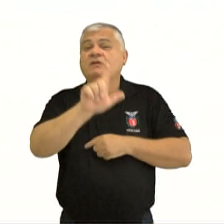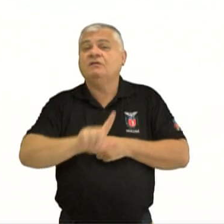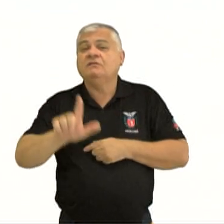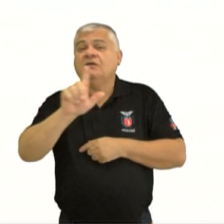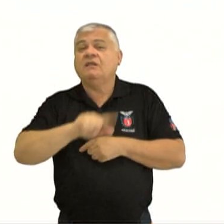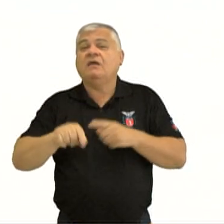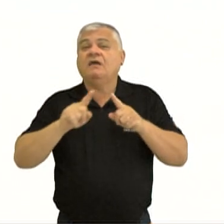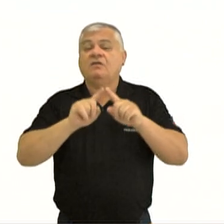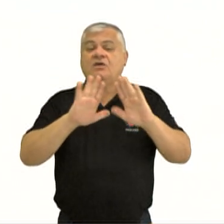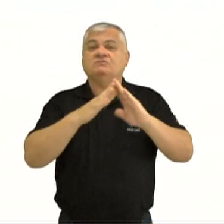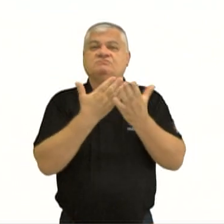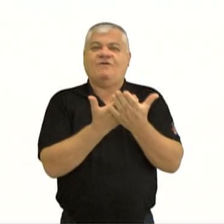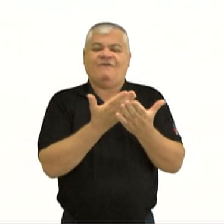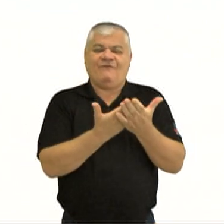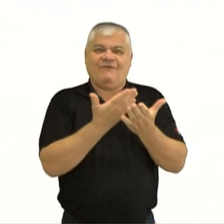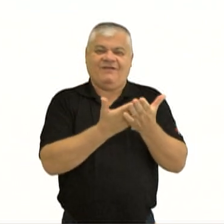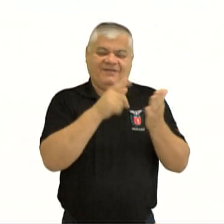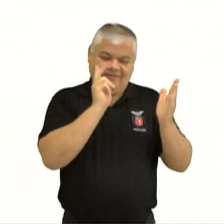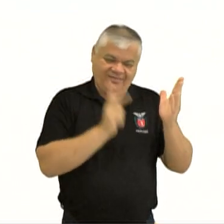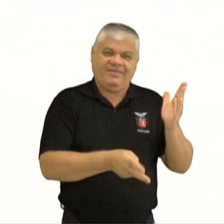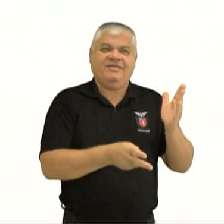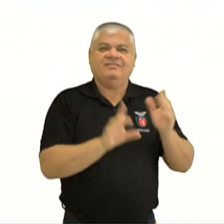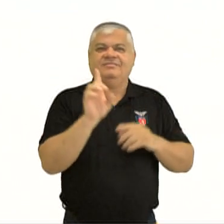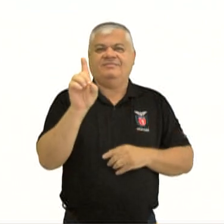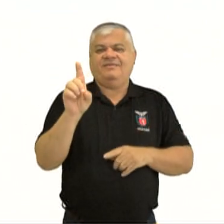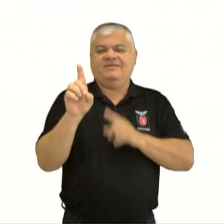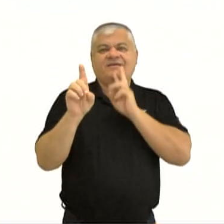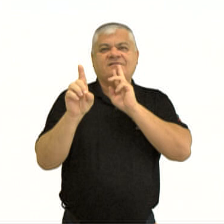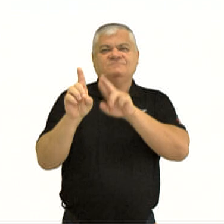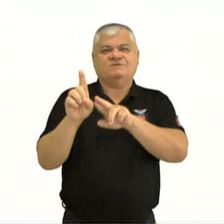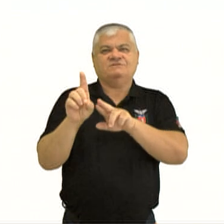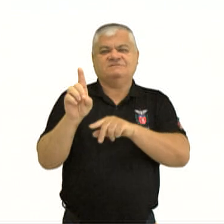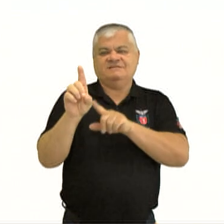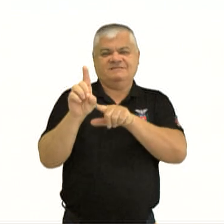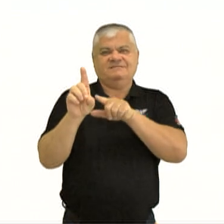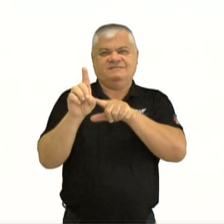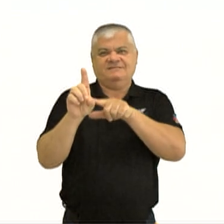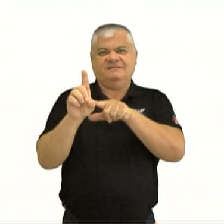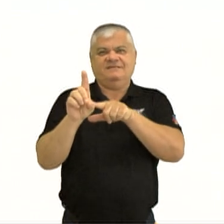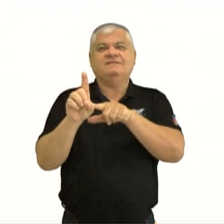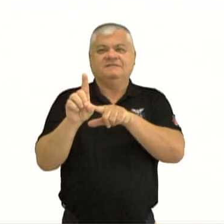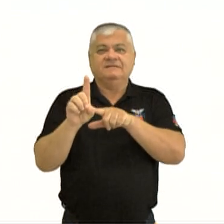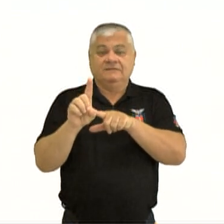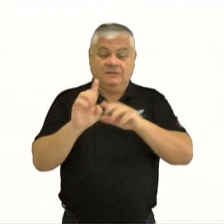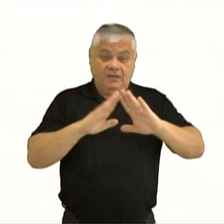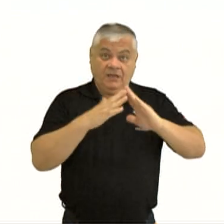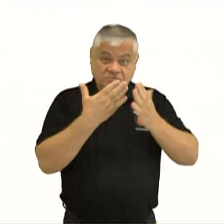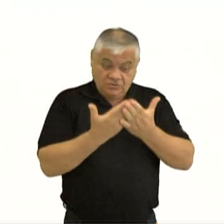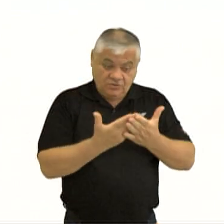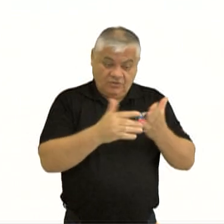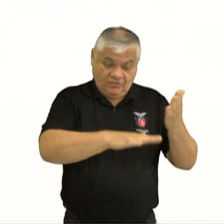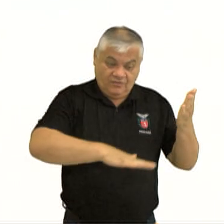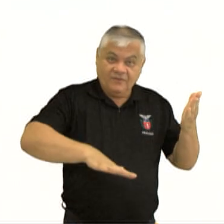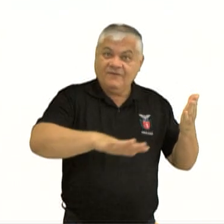Acadêmico e escolar. Então, olha, acertou quem pôs a alternativa D.